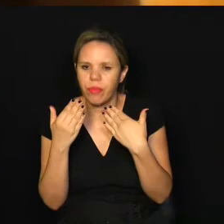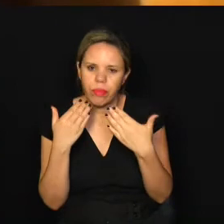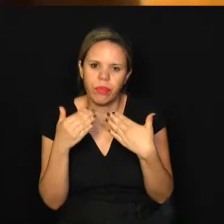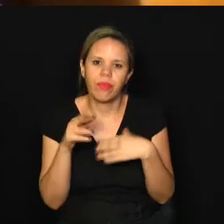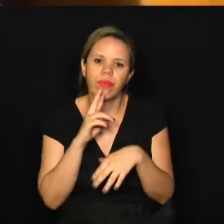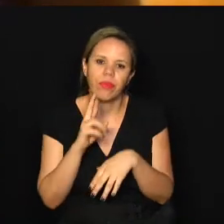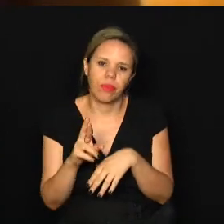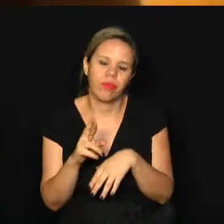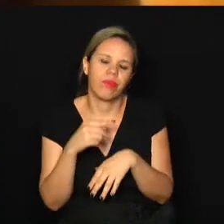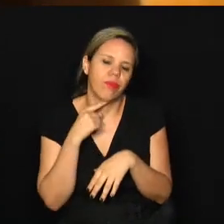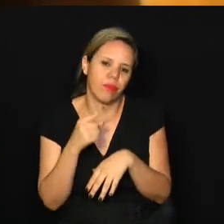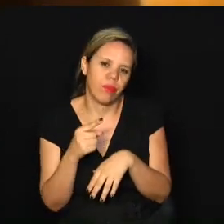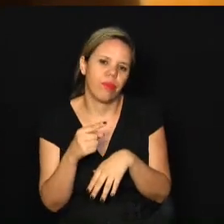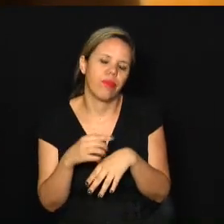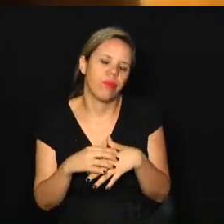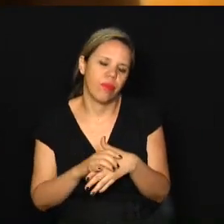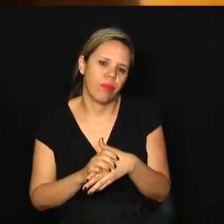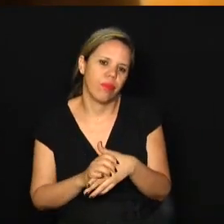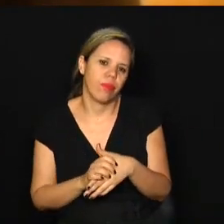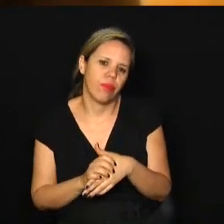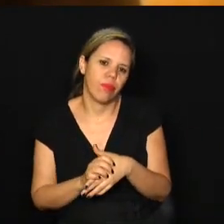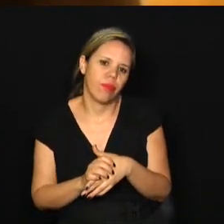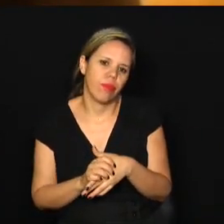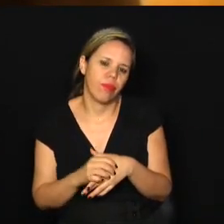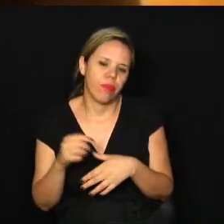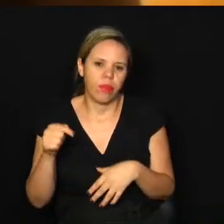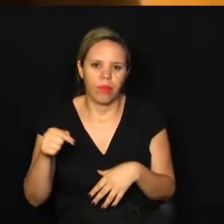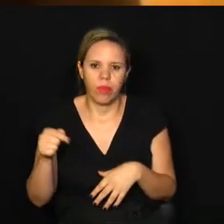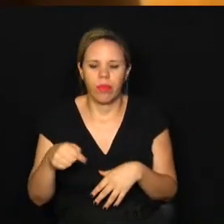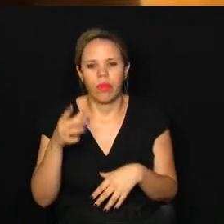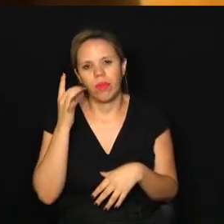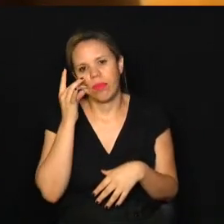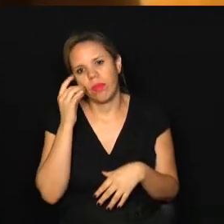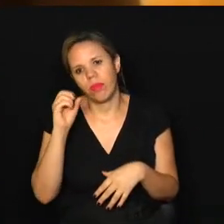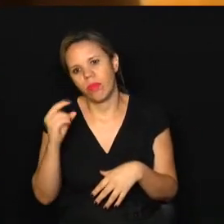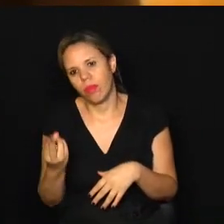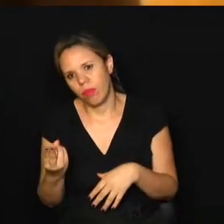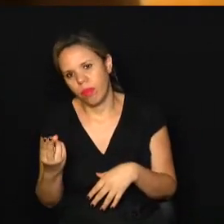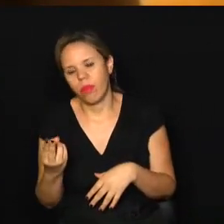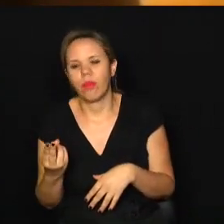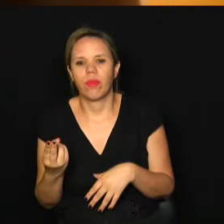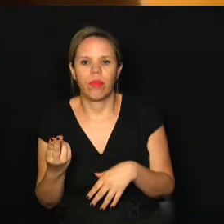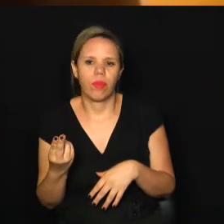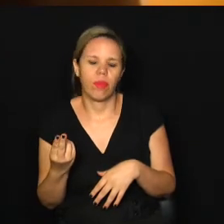os questionamentos, tanto aqui presencialmente ou